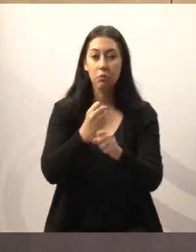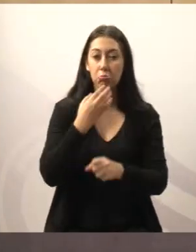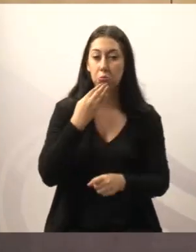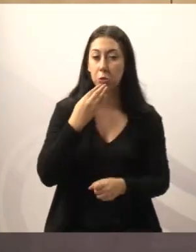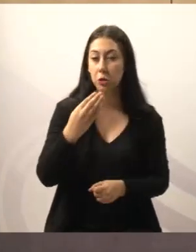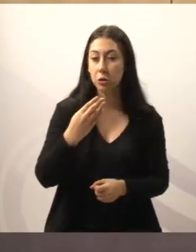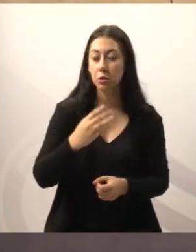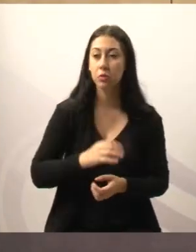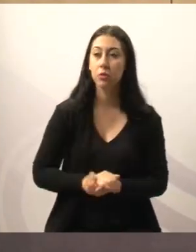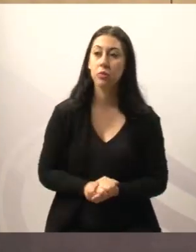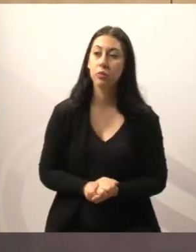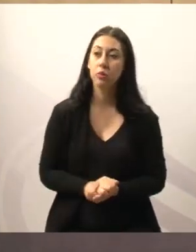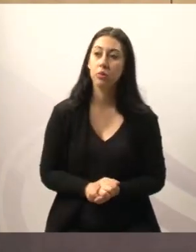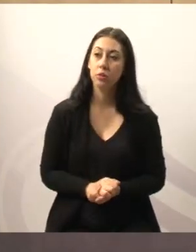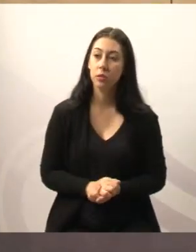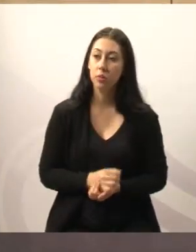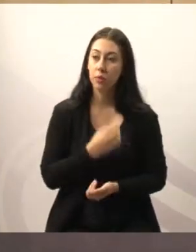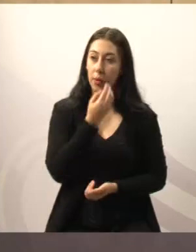sessão.